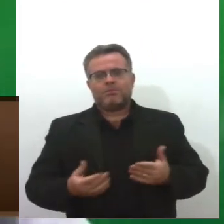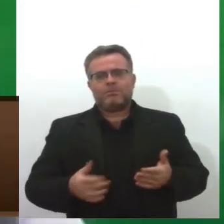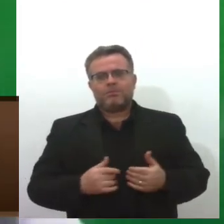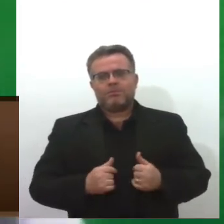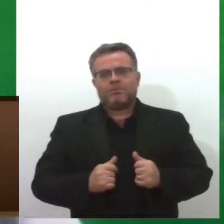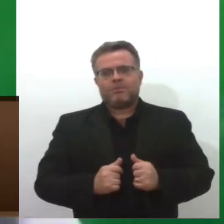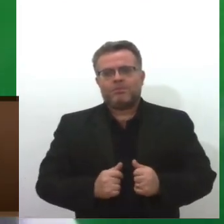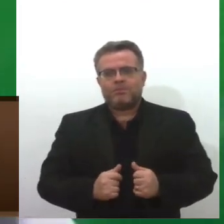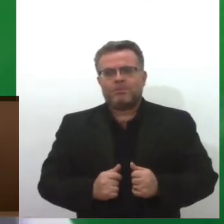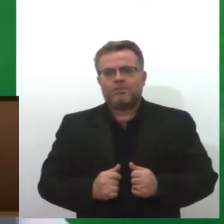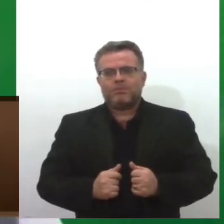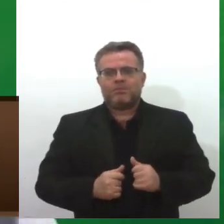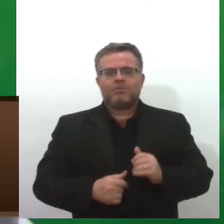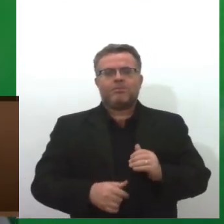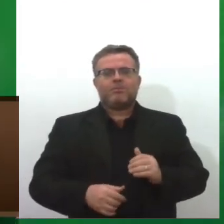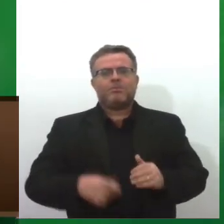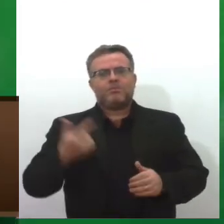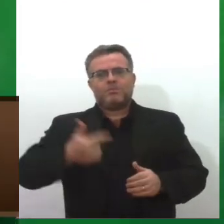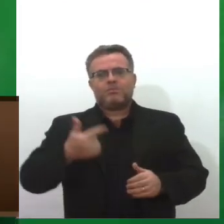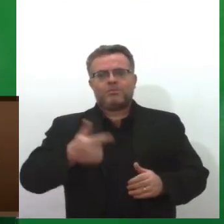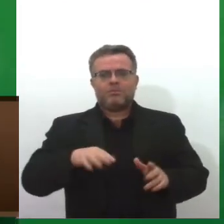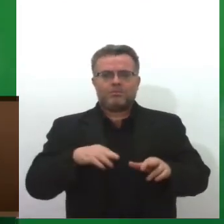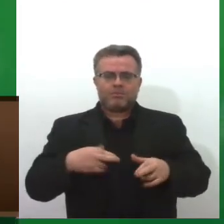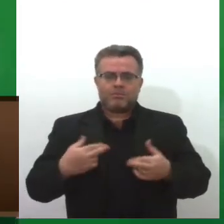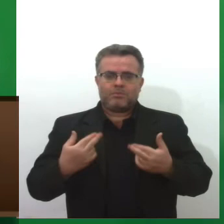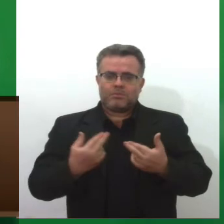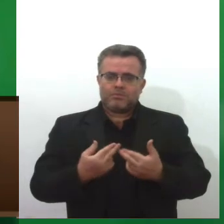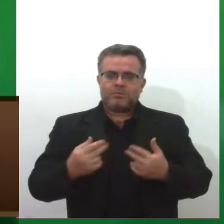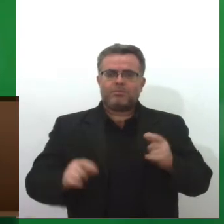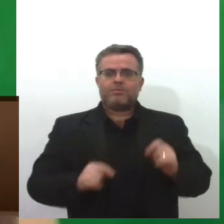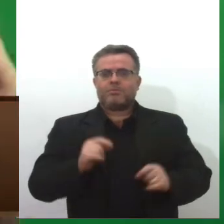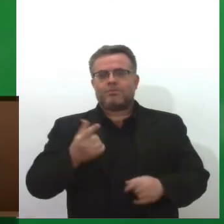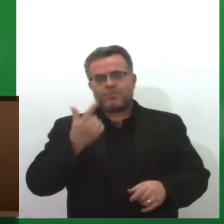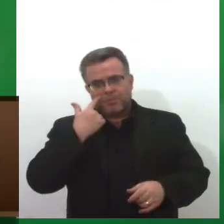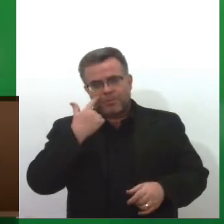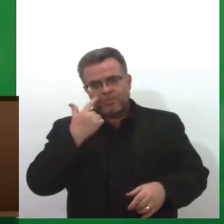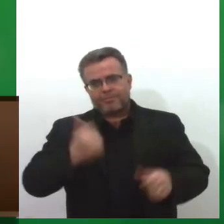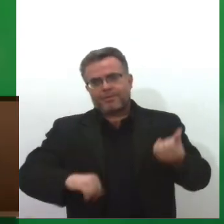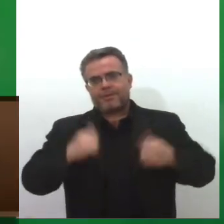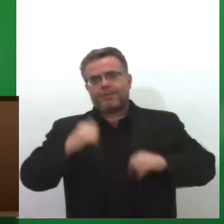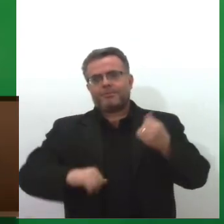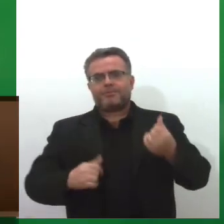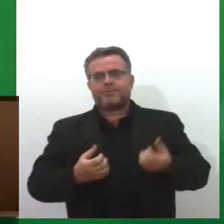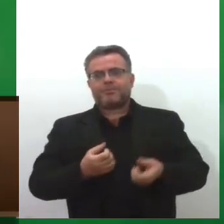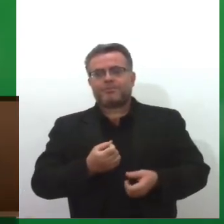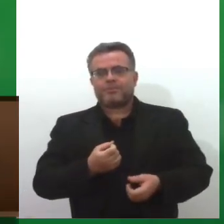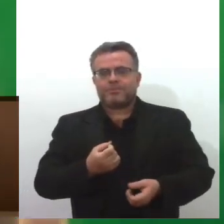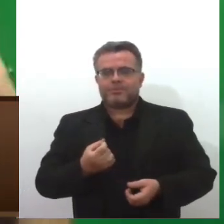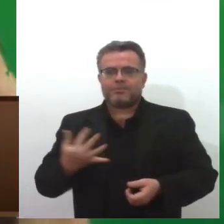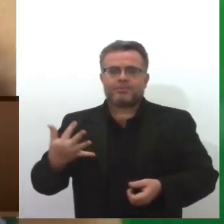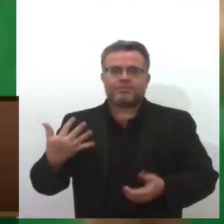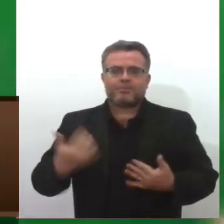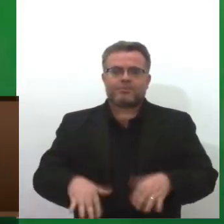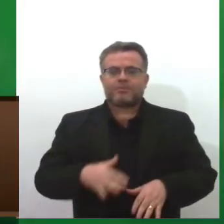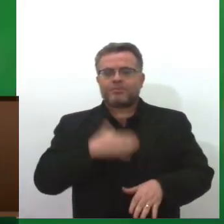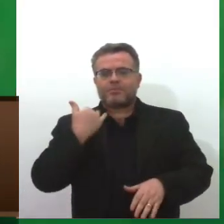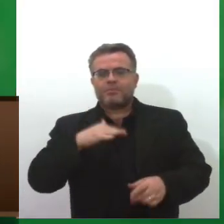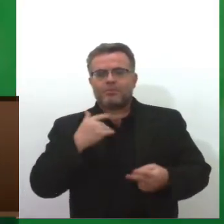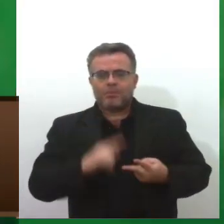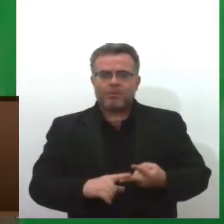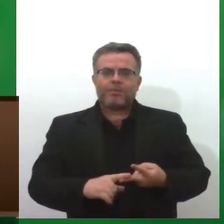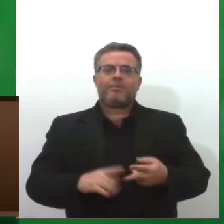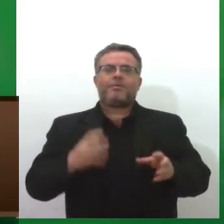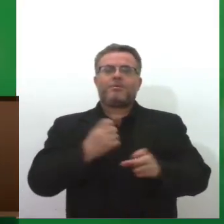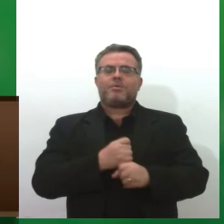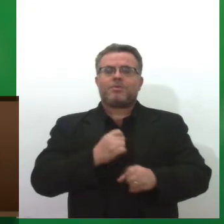segunda reunião. E justamente para que seja avaliado o número de quadro de óbitos, se evoluiu ou